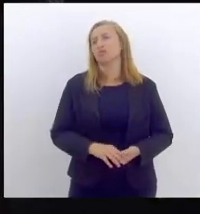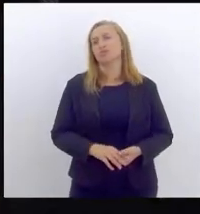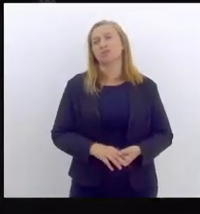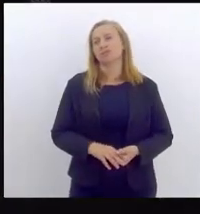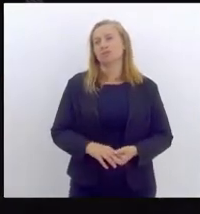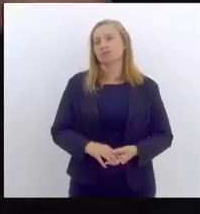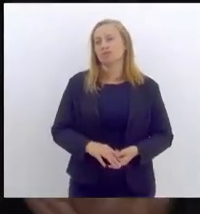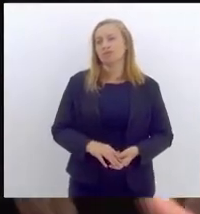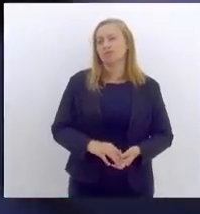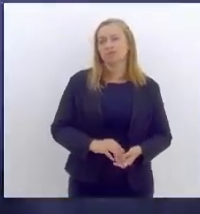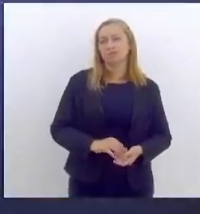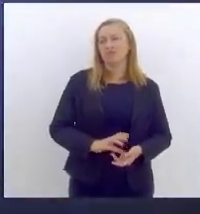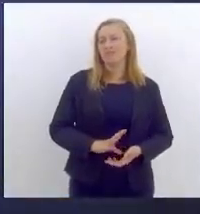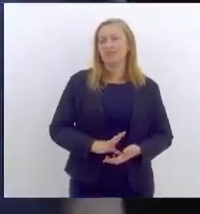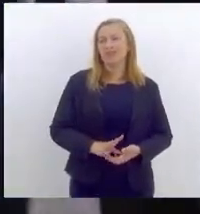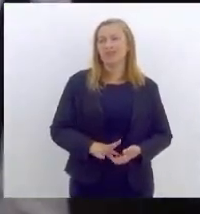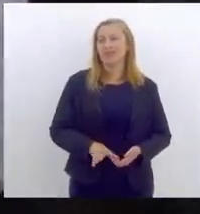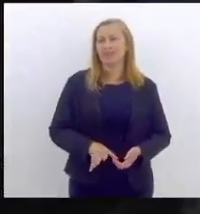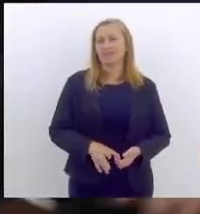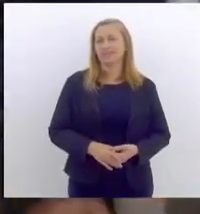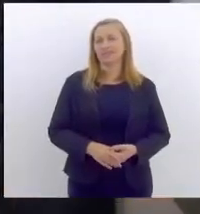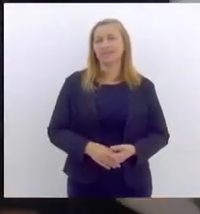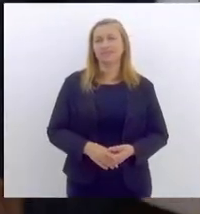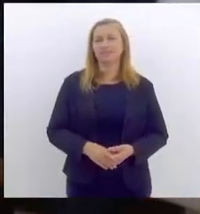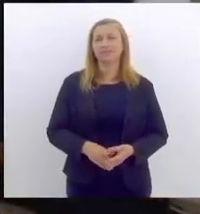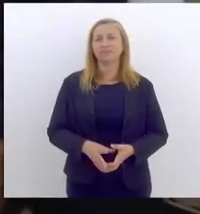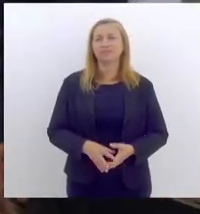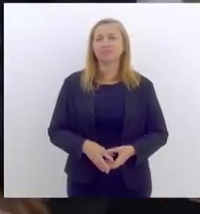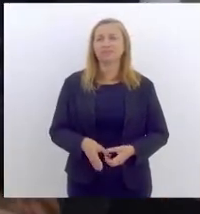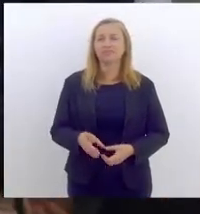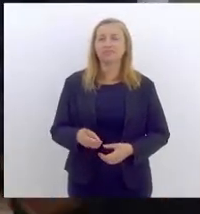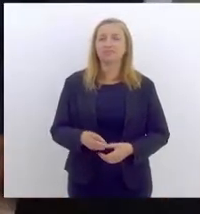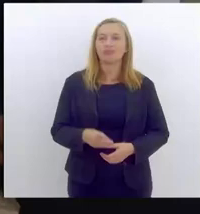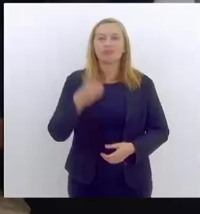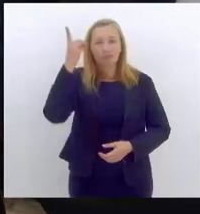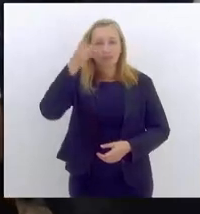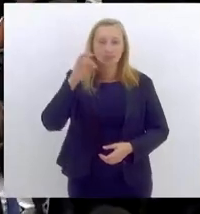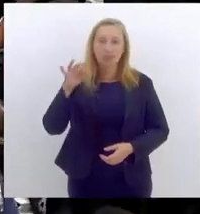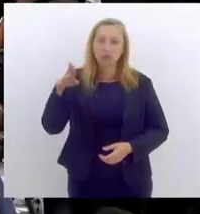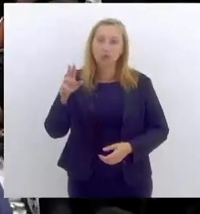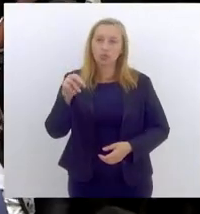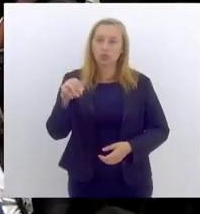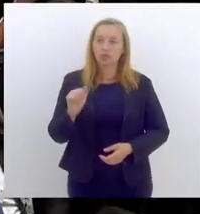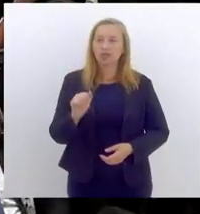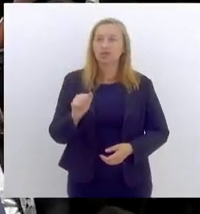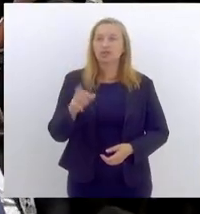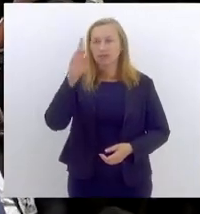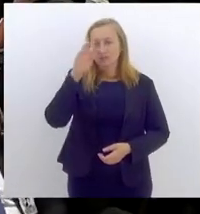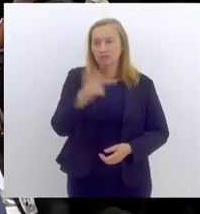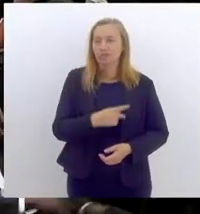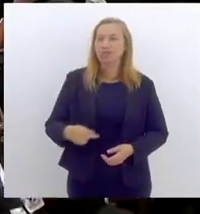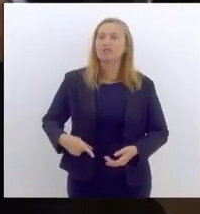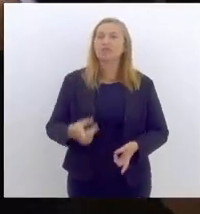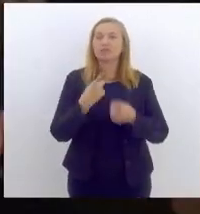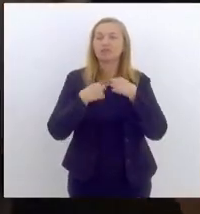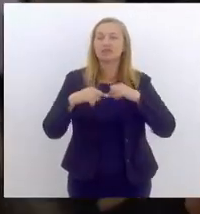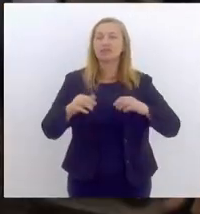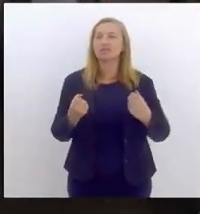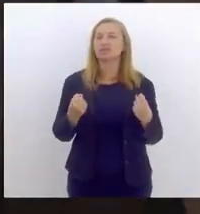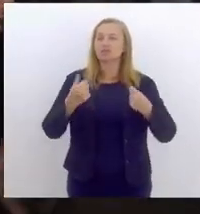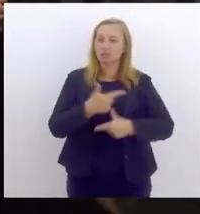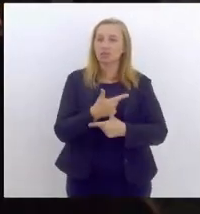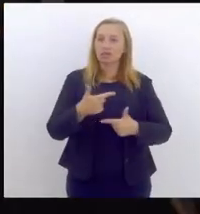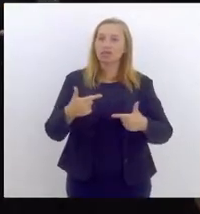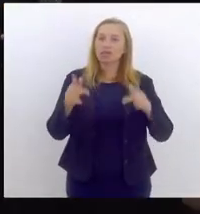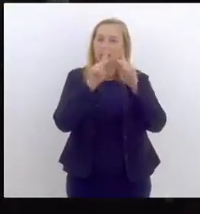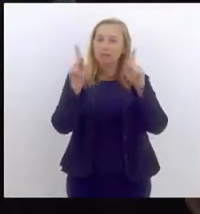Schroeder, vota sim. Deputado Gustavo Tutuca. Senhor presidente, desejando muita sorte, muita luz,